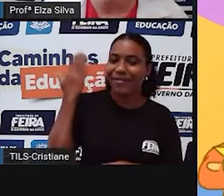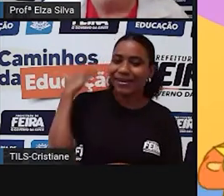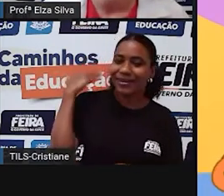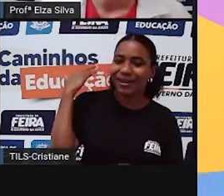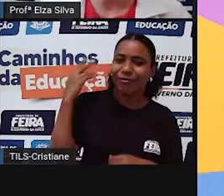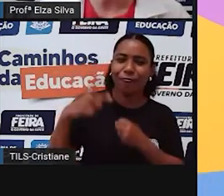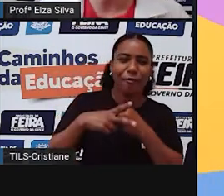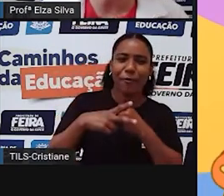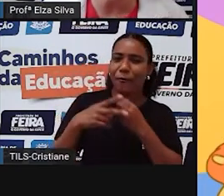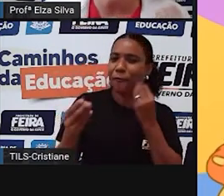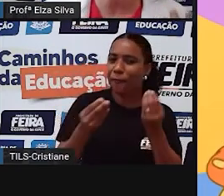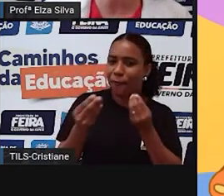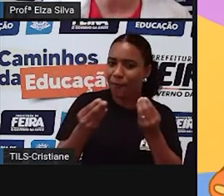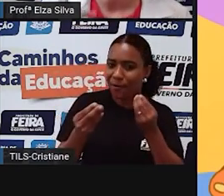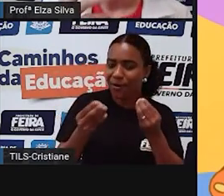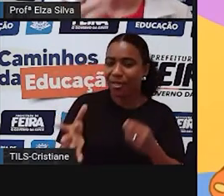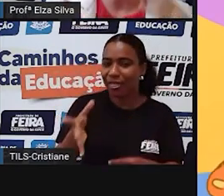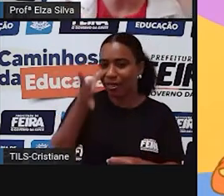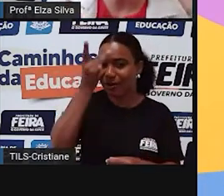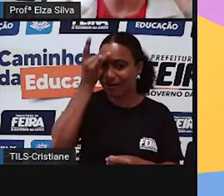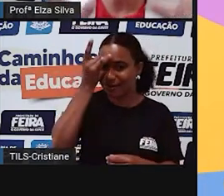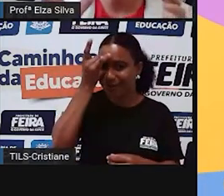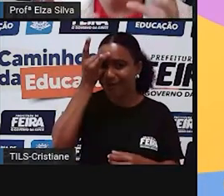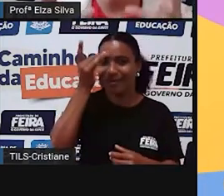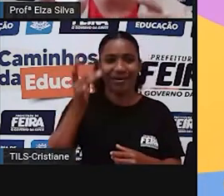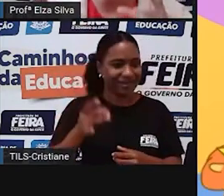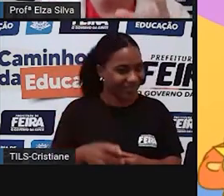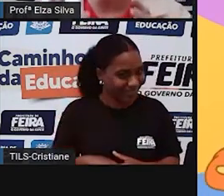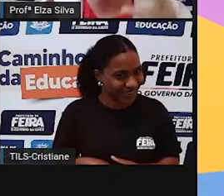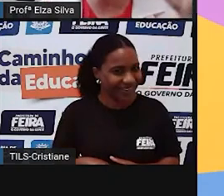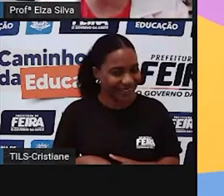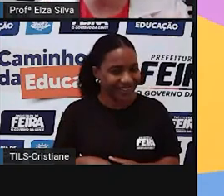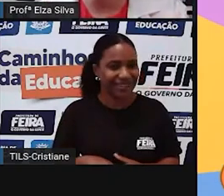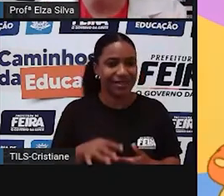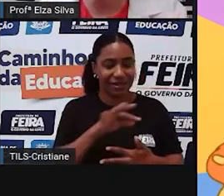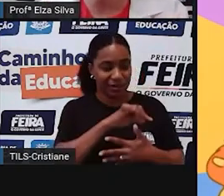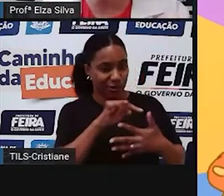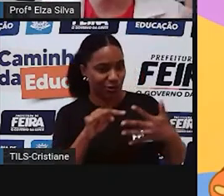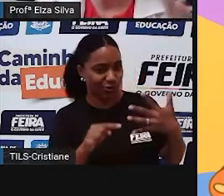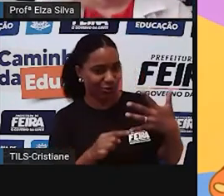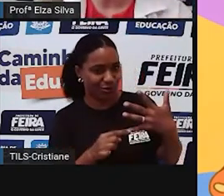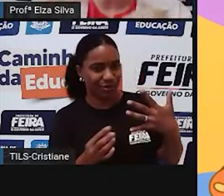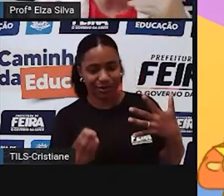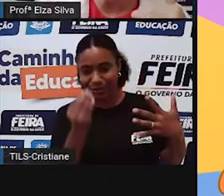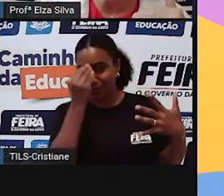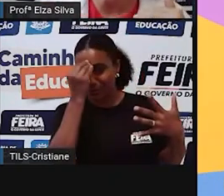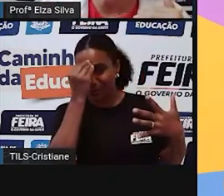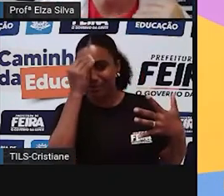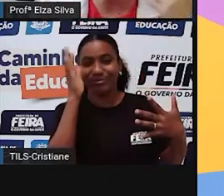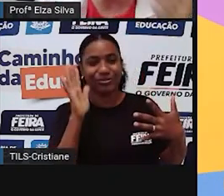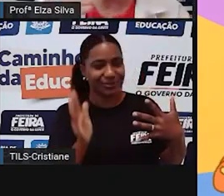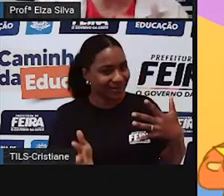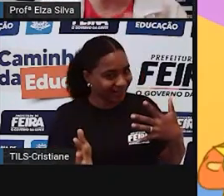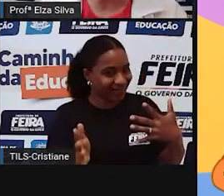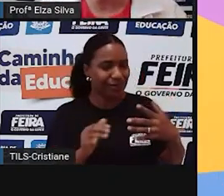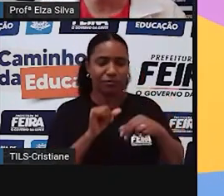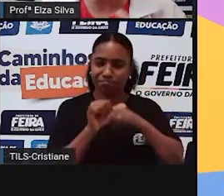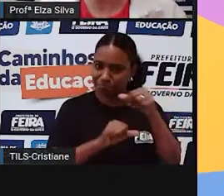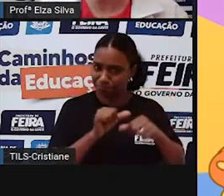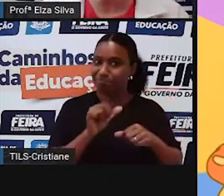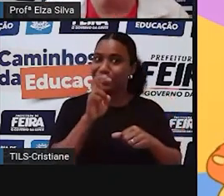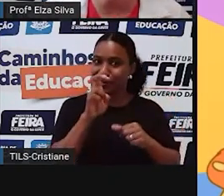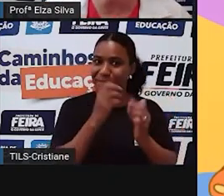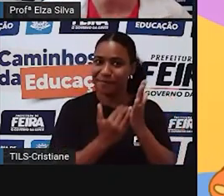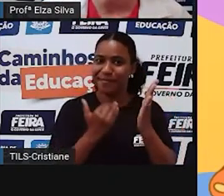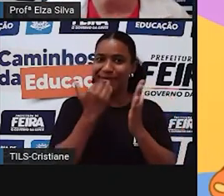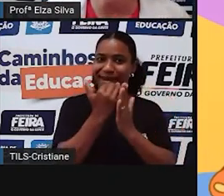verbo. Fui fazendo isso, aí quando eu sabia que eu já tinha memorizado aqueles cinco, eu mudava, né? E gradativamente eu